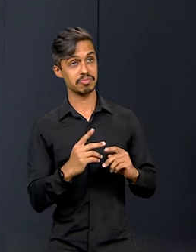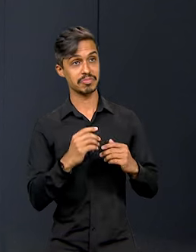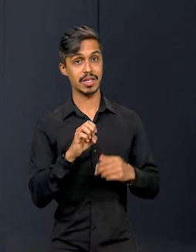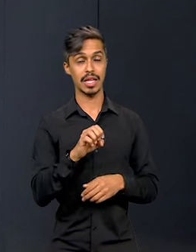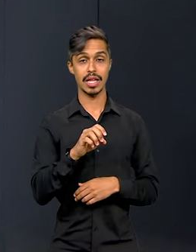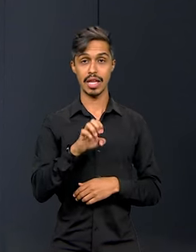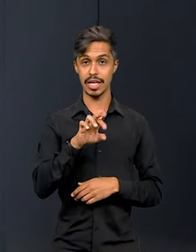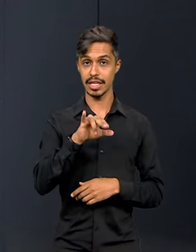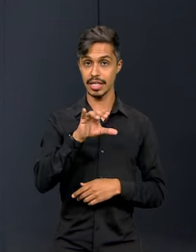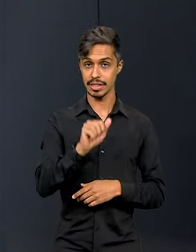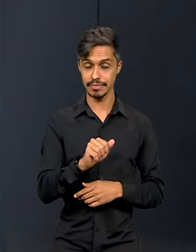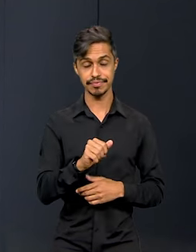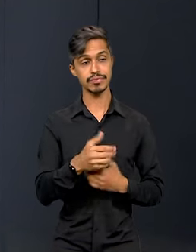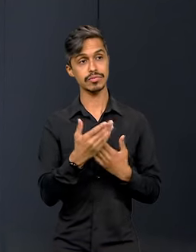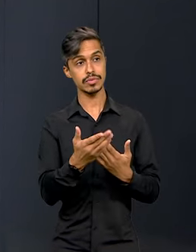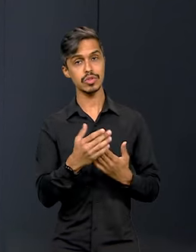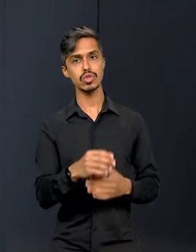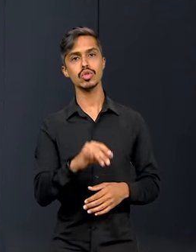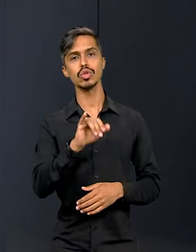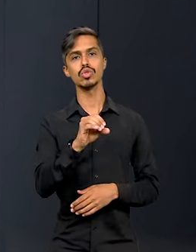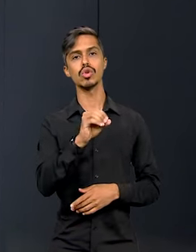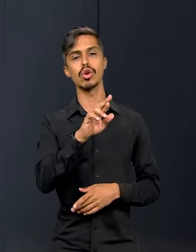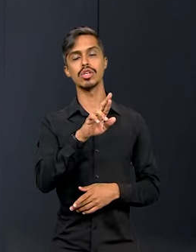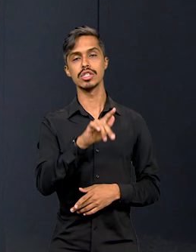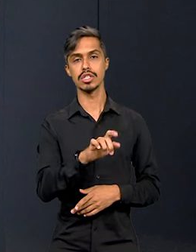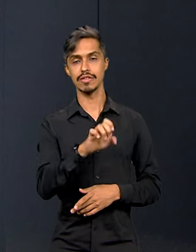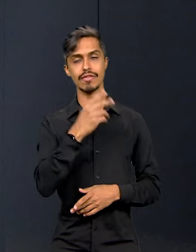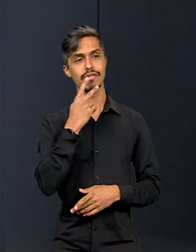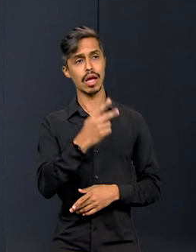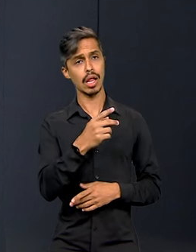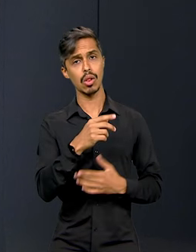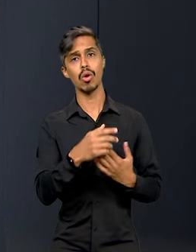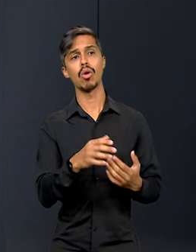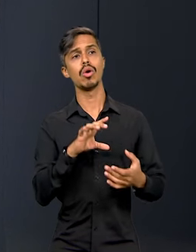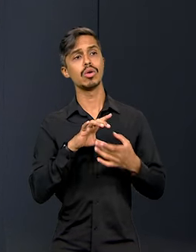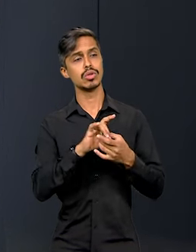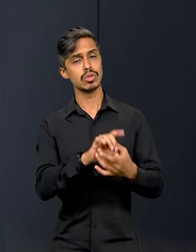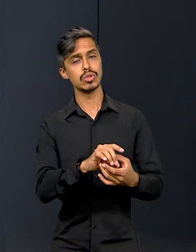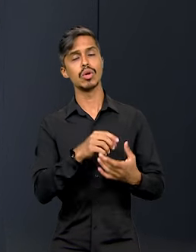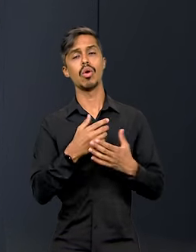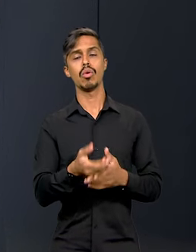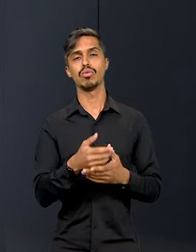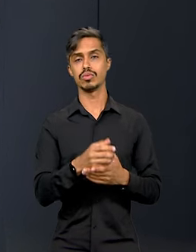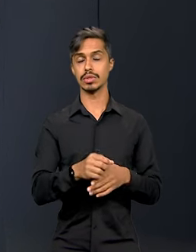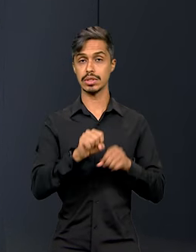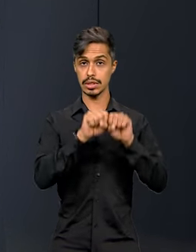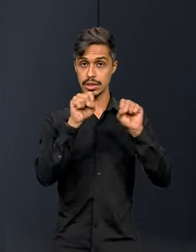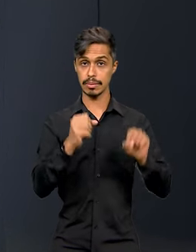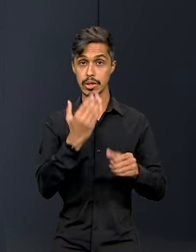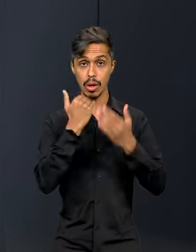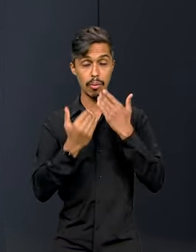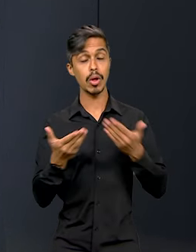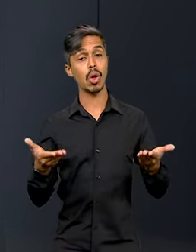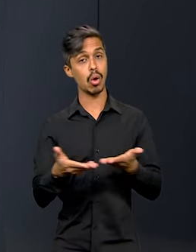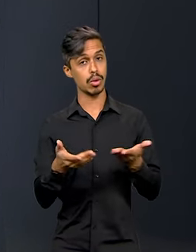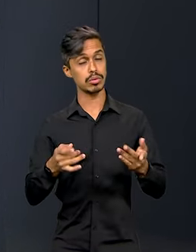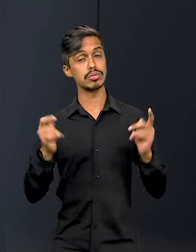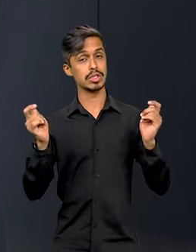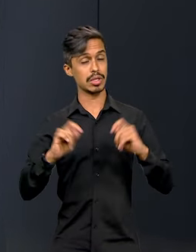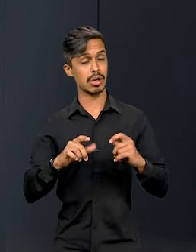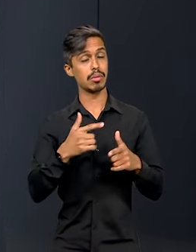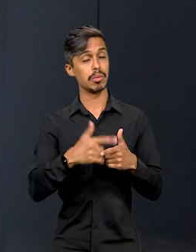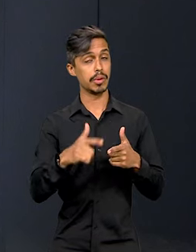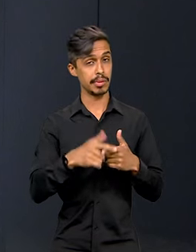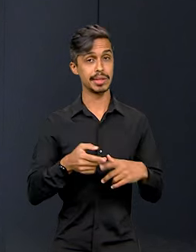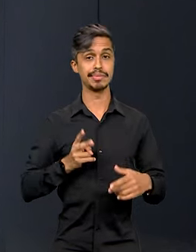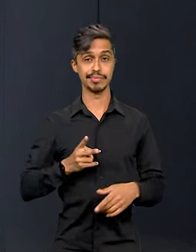bem éa eh seguindo o que o Jorge falou os sistemas alimentares eh realmente hoje eh podem